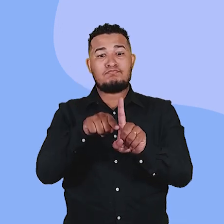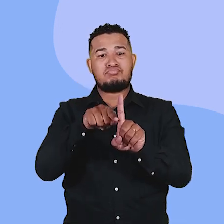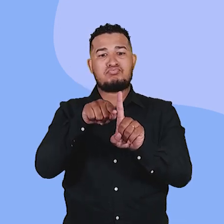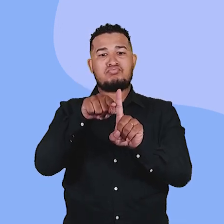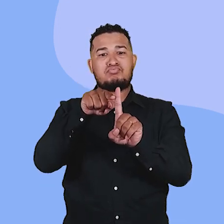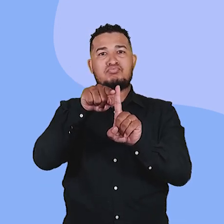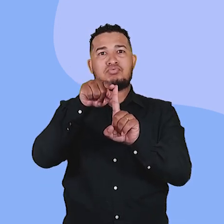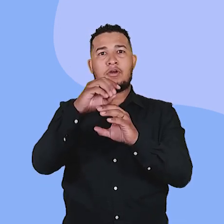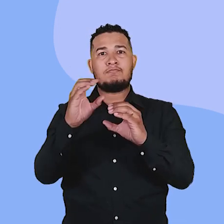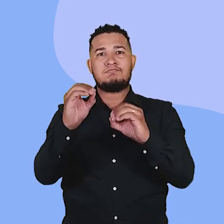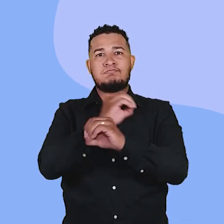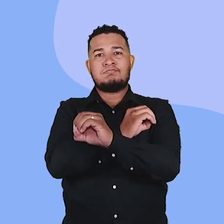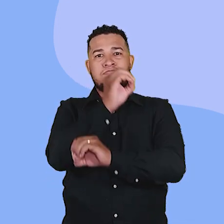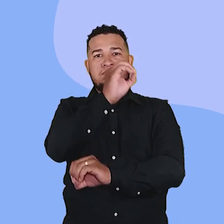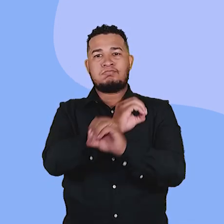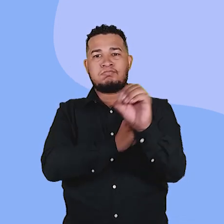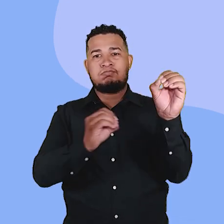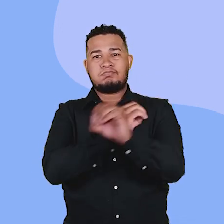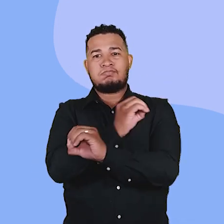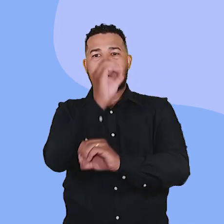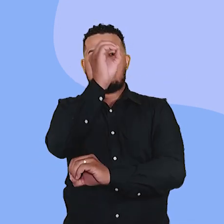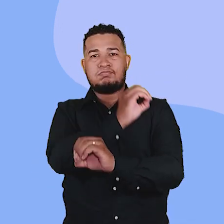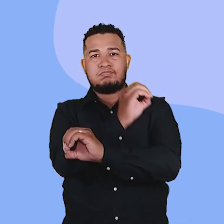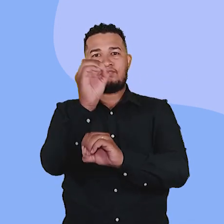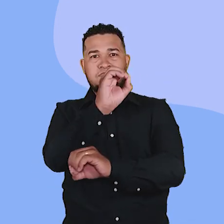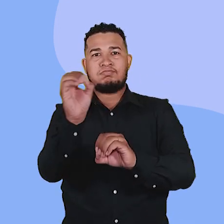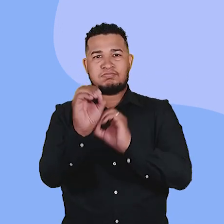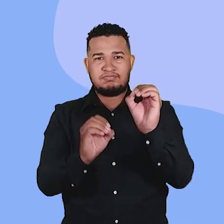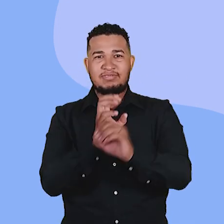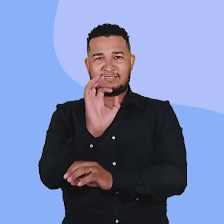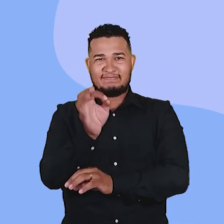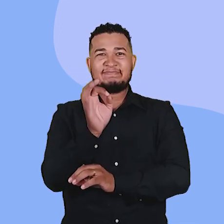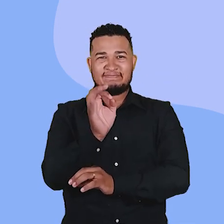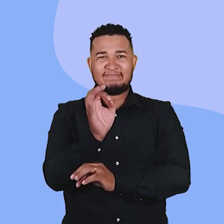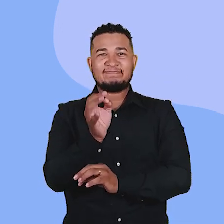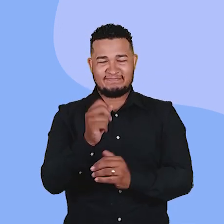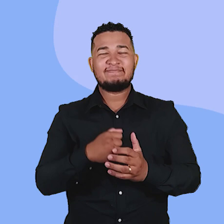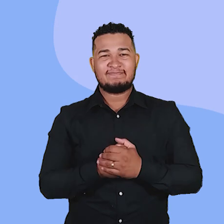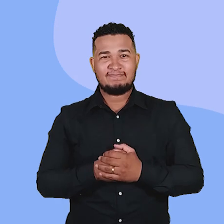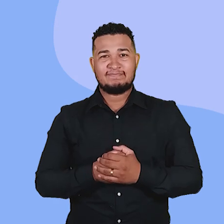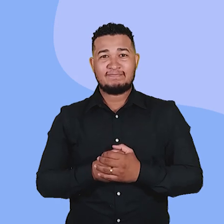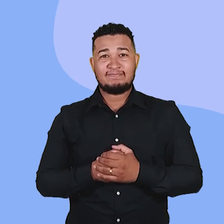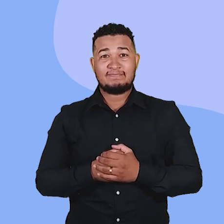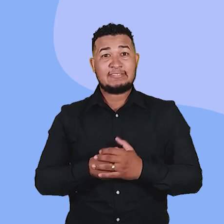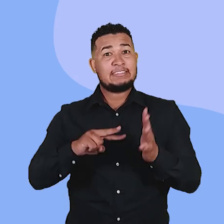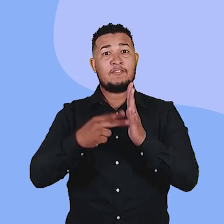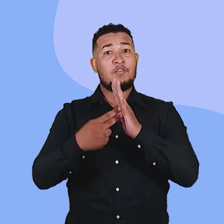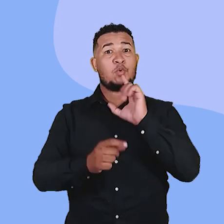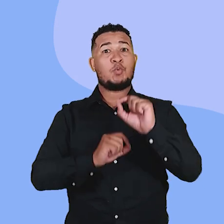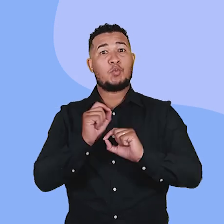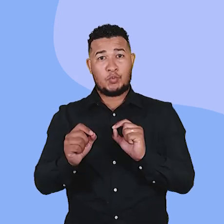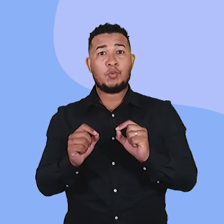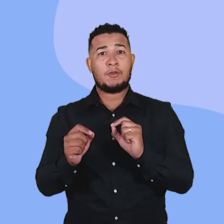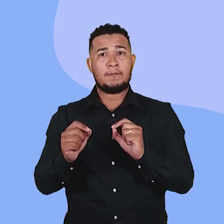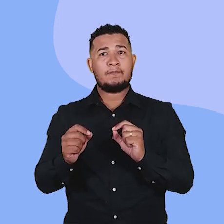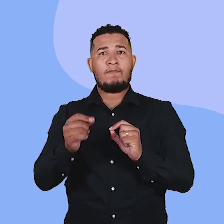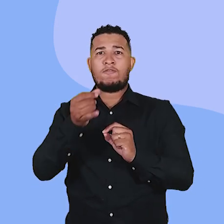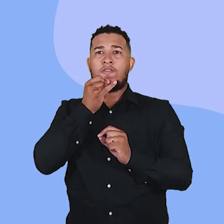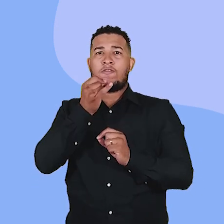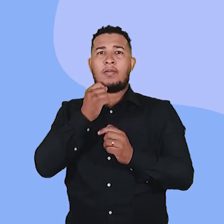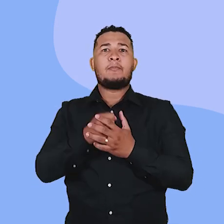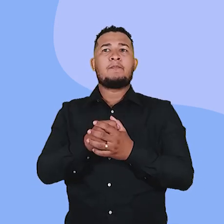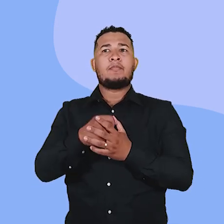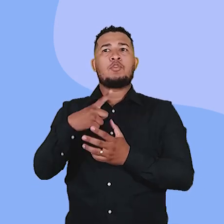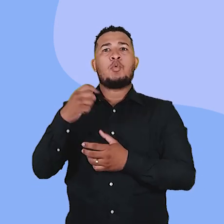sistema aumente, ou seja, minhas partículas começam a se movimentar cada vez mais rápido. Ou seja, eu estou